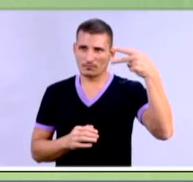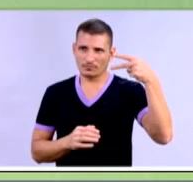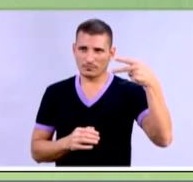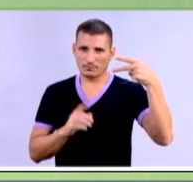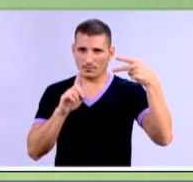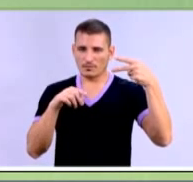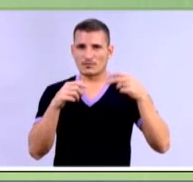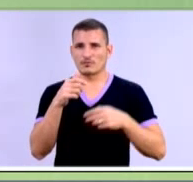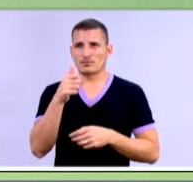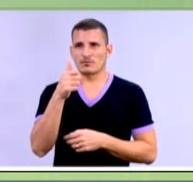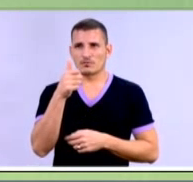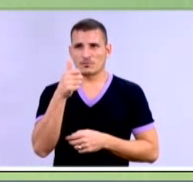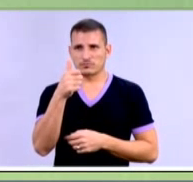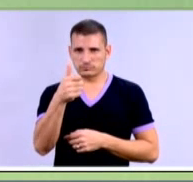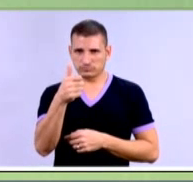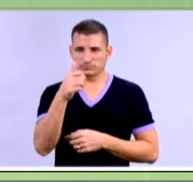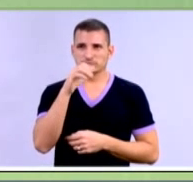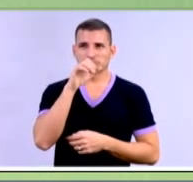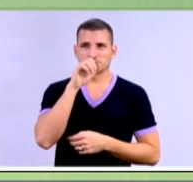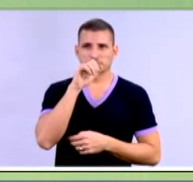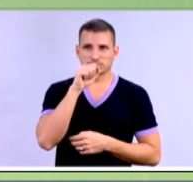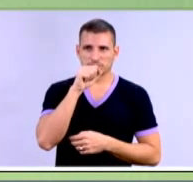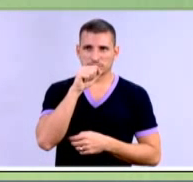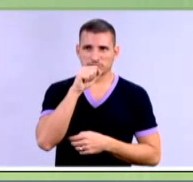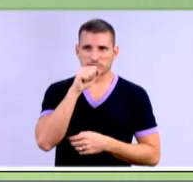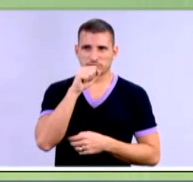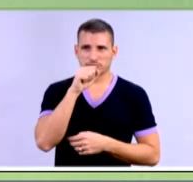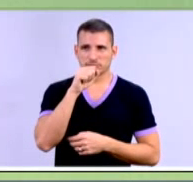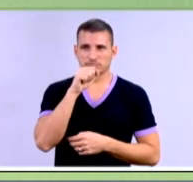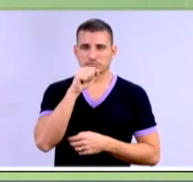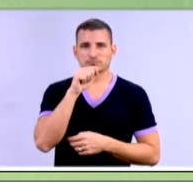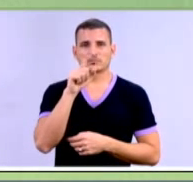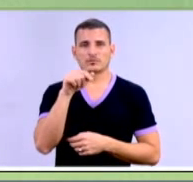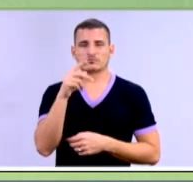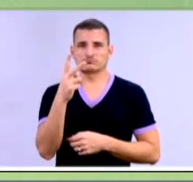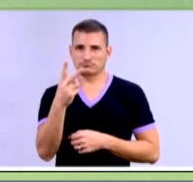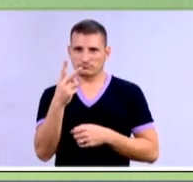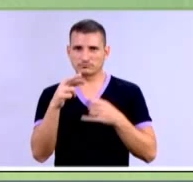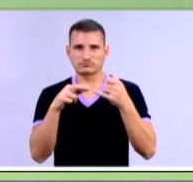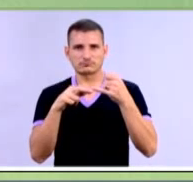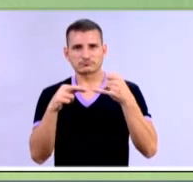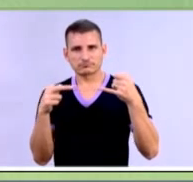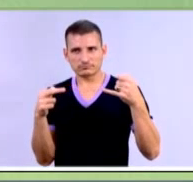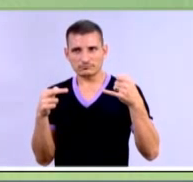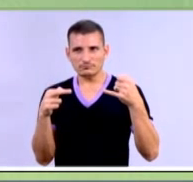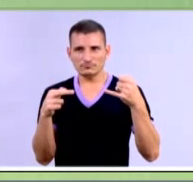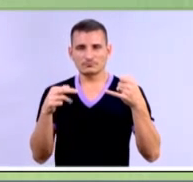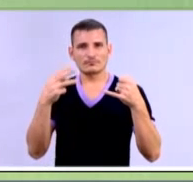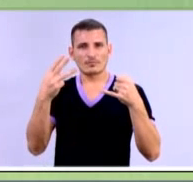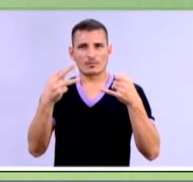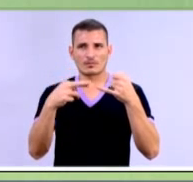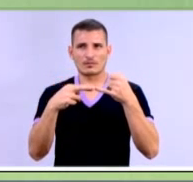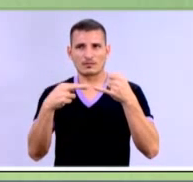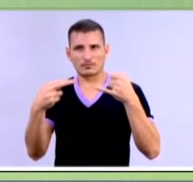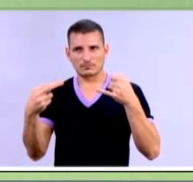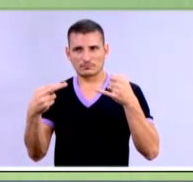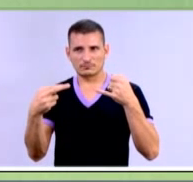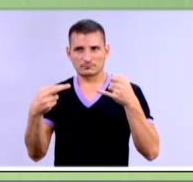1 e os laranjas, né, são o par 2. o par 3 está aqui